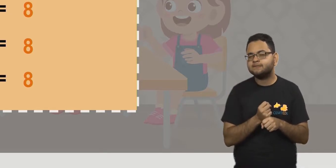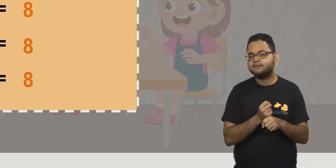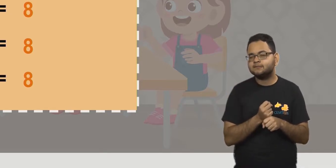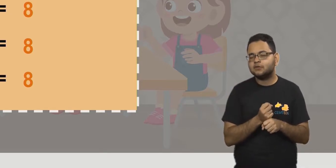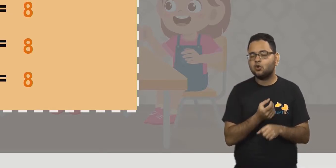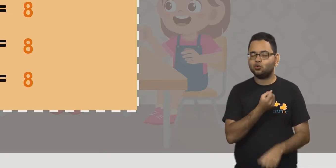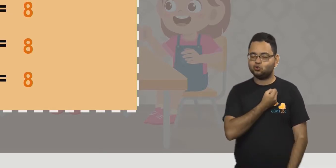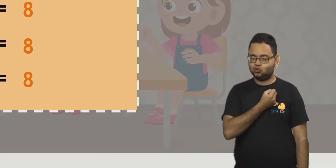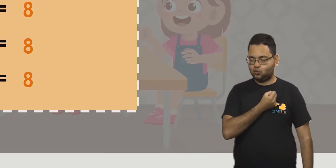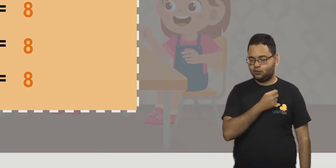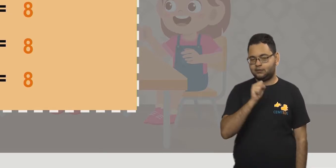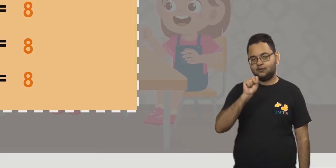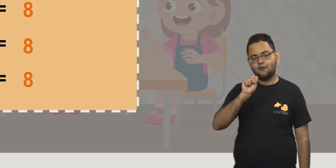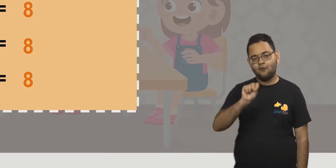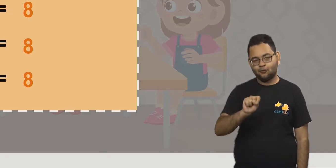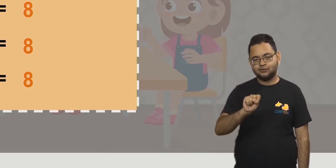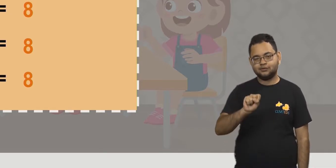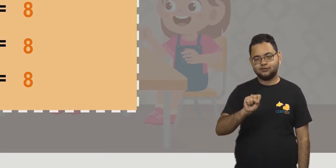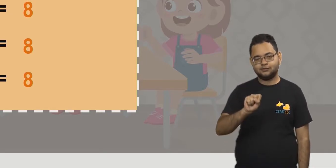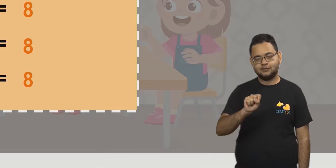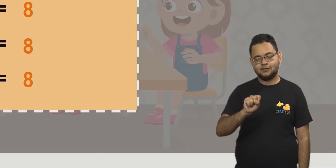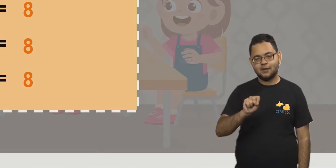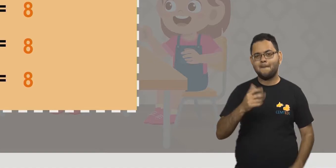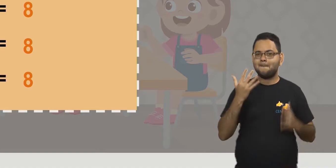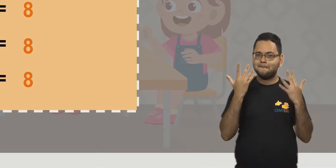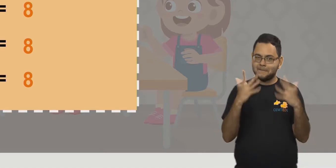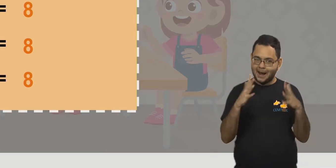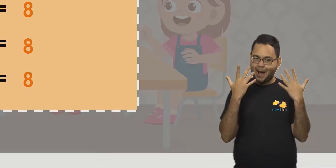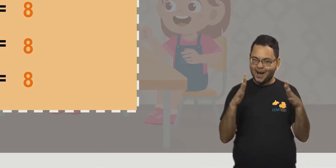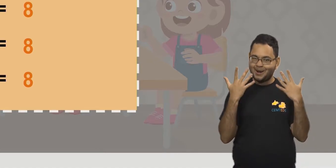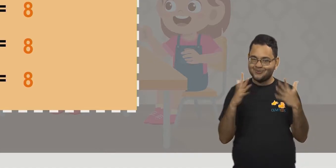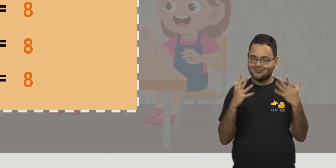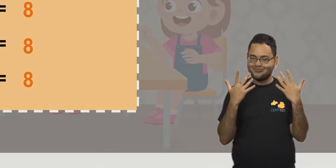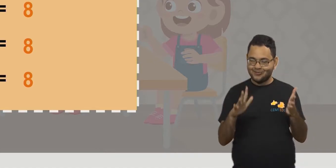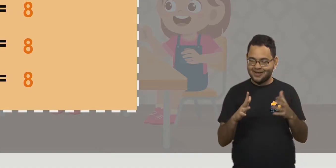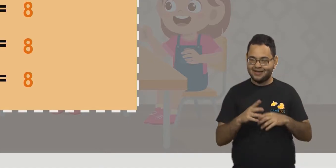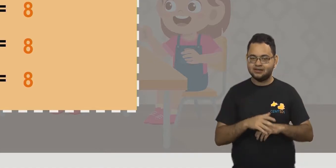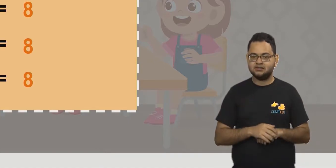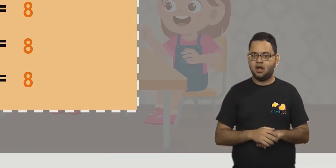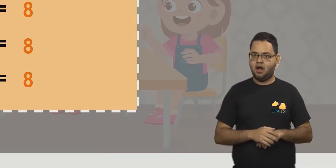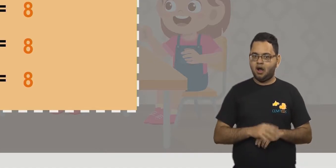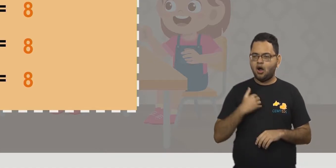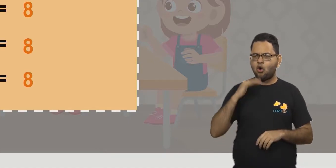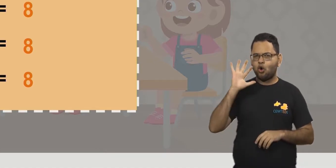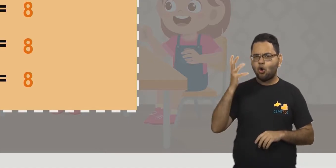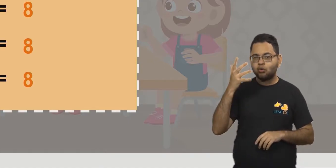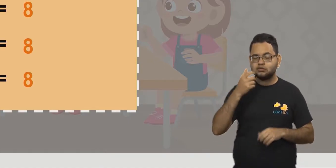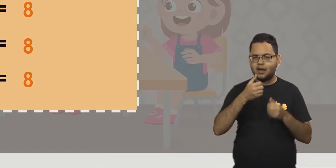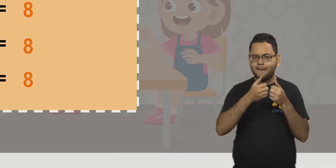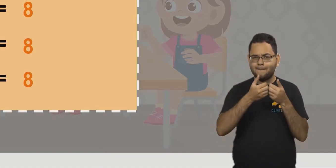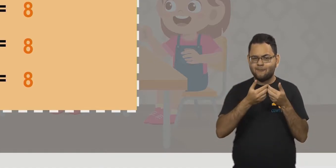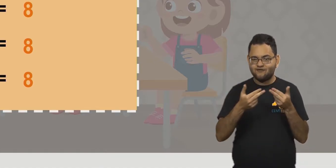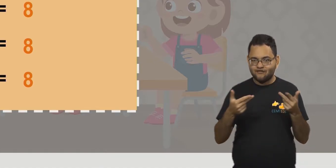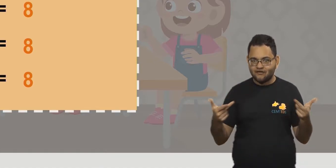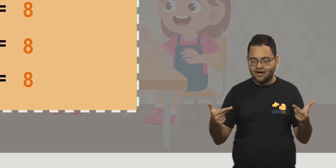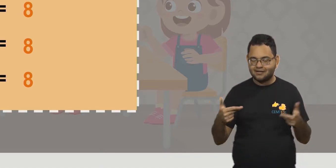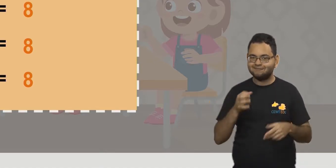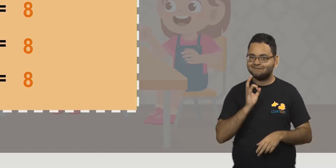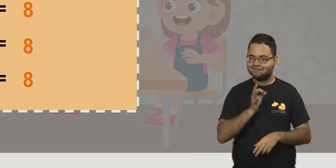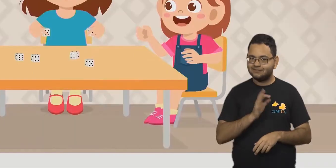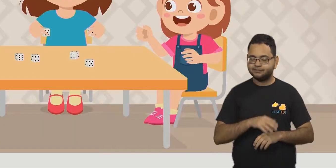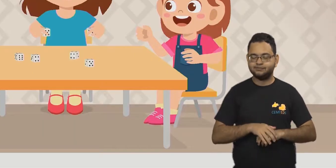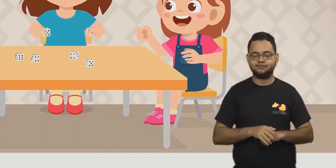dois juntos nós temos o que o número 8 muito bem garotada quantas possibilidades